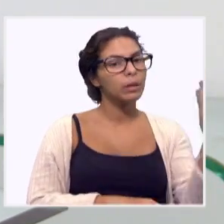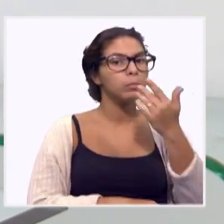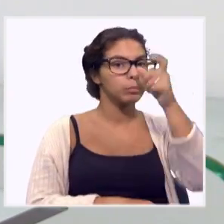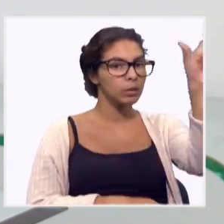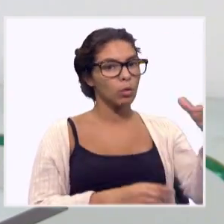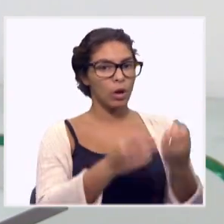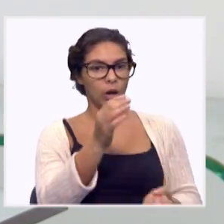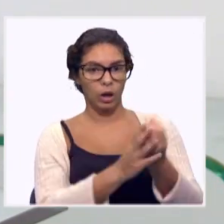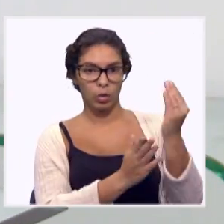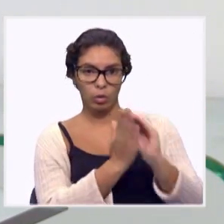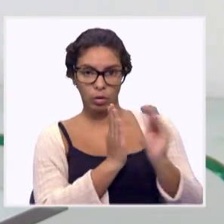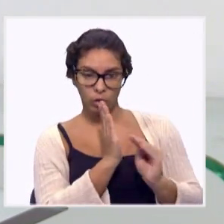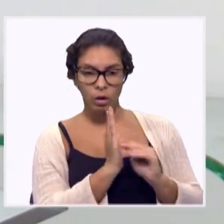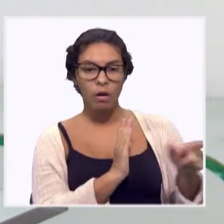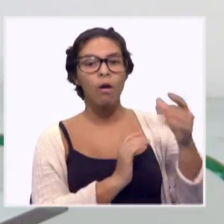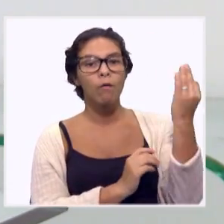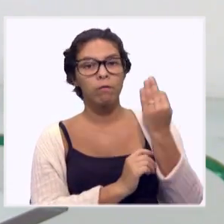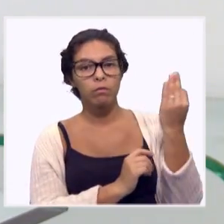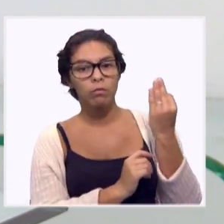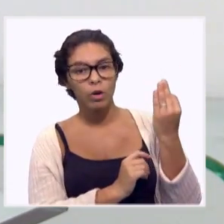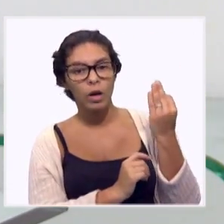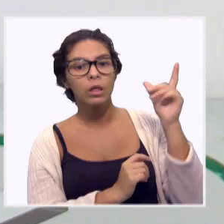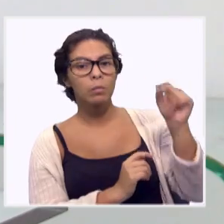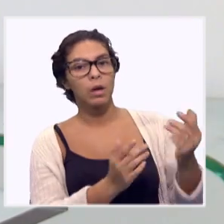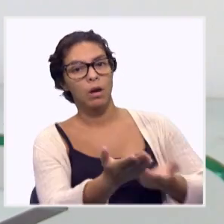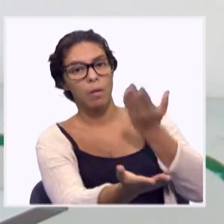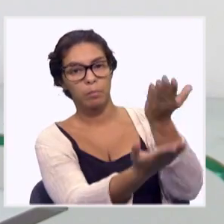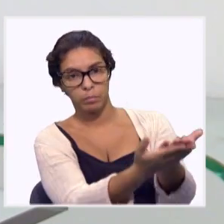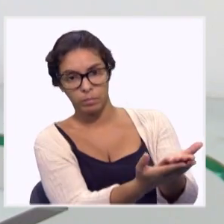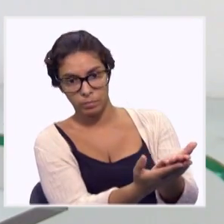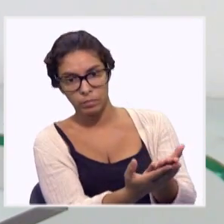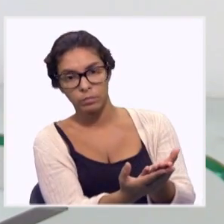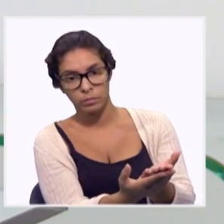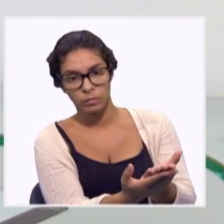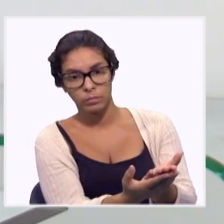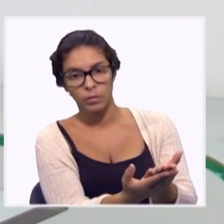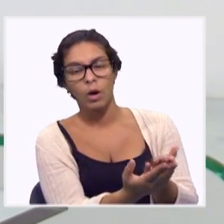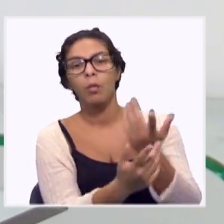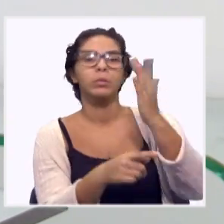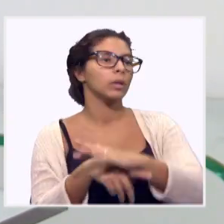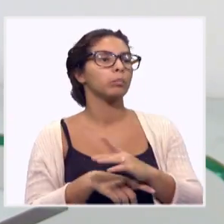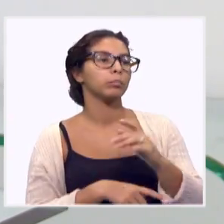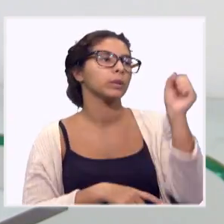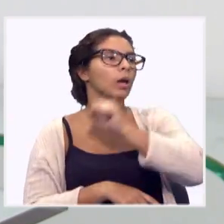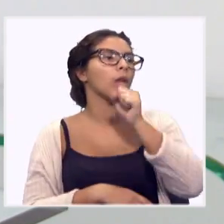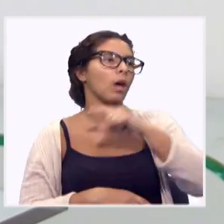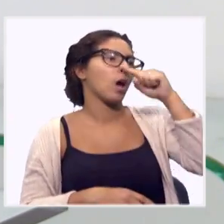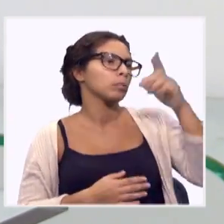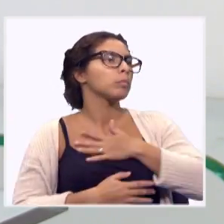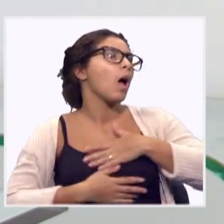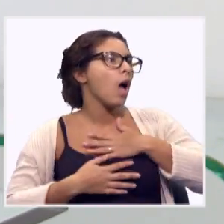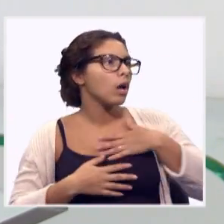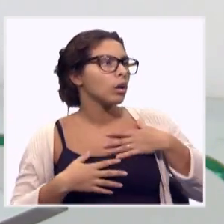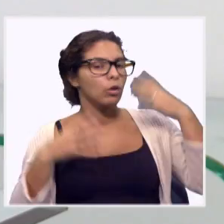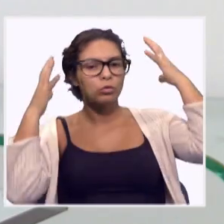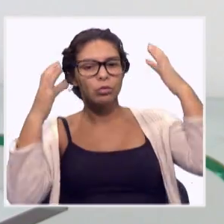ao autor ou ao seu representante, no caso, por exemplo, uma entidade de gestão coletiva, tem que apresentar quais são, evidentemente, se cantar na banheira não há